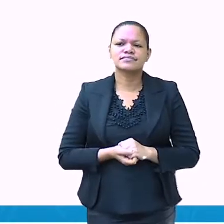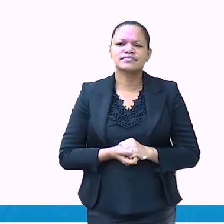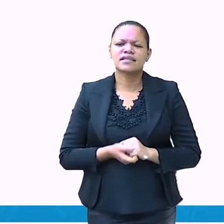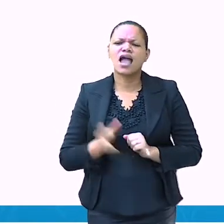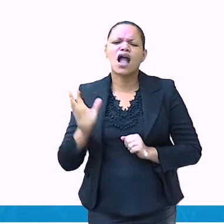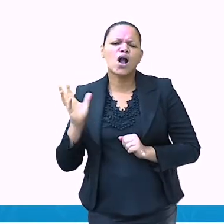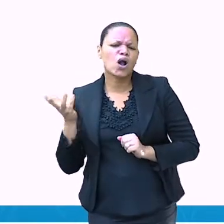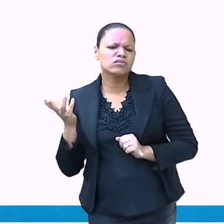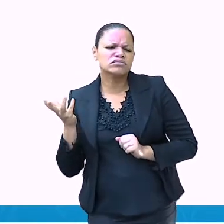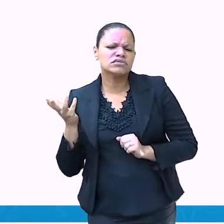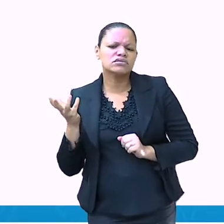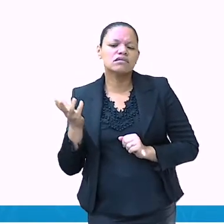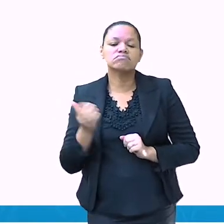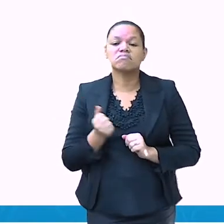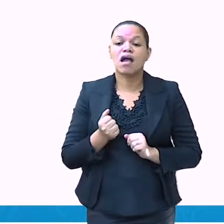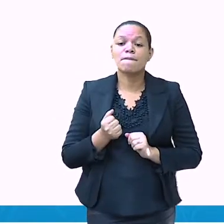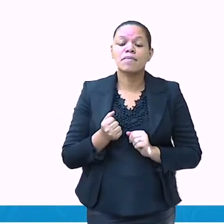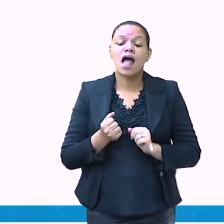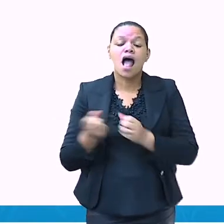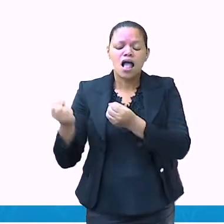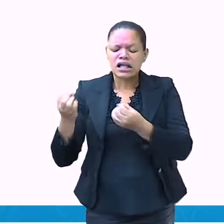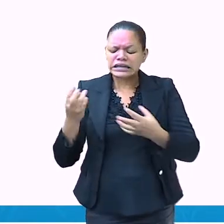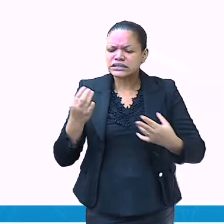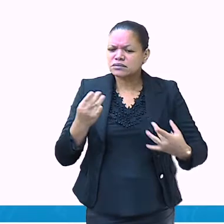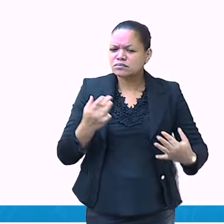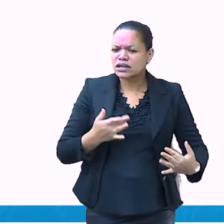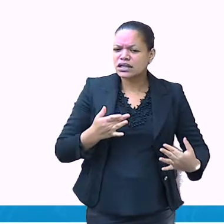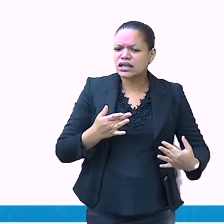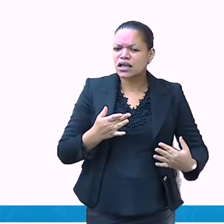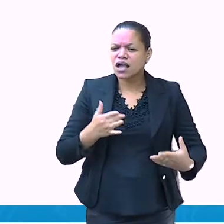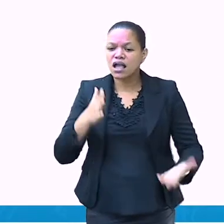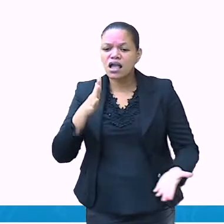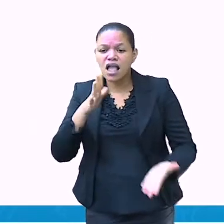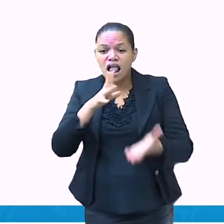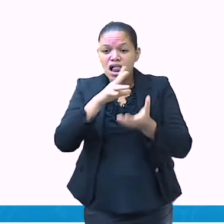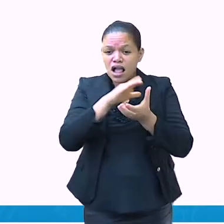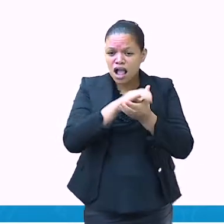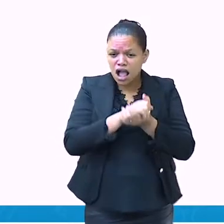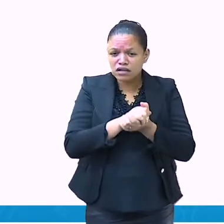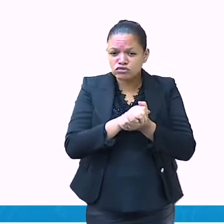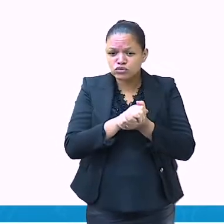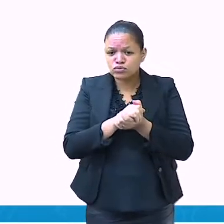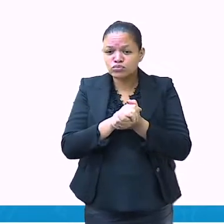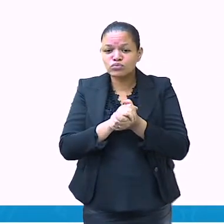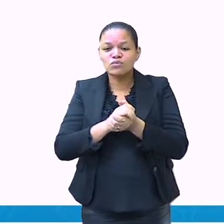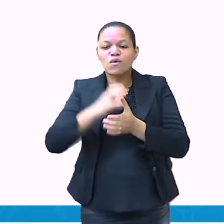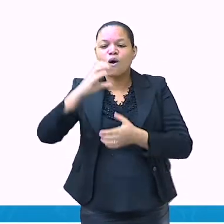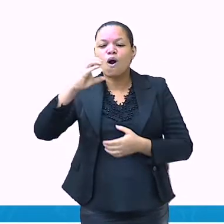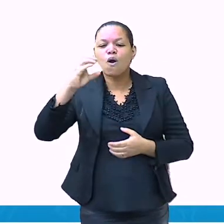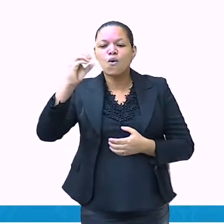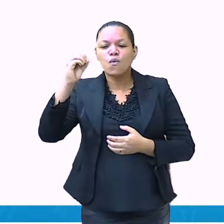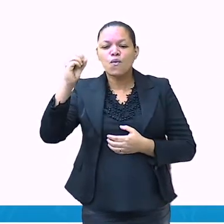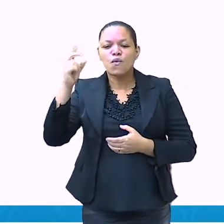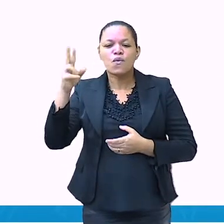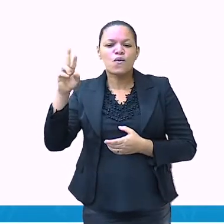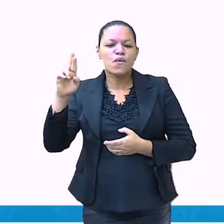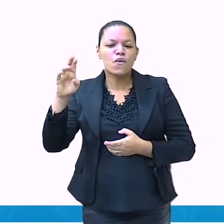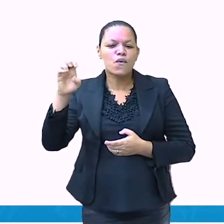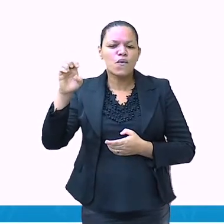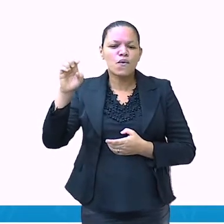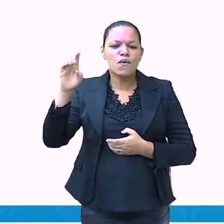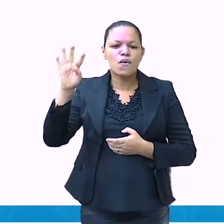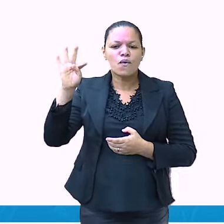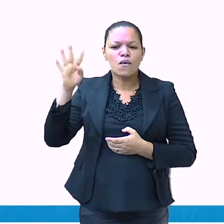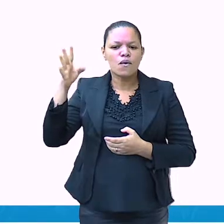ele nasceu, né, ele casou, perdão, com Coretta em 18 de junho de